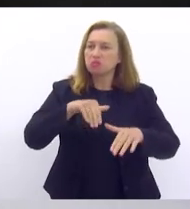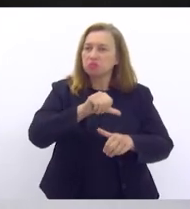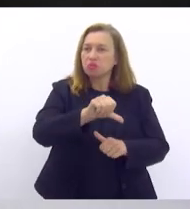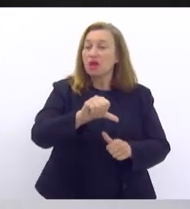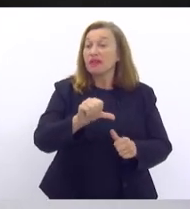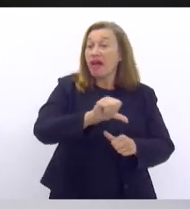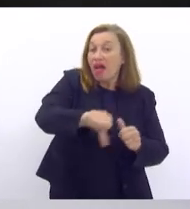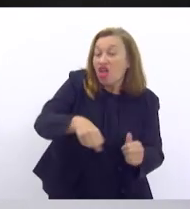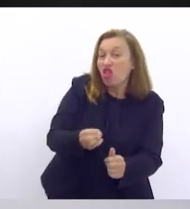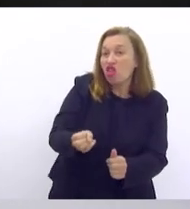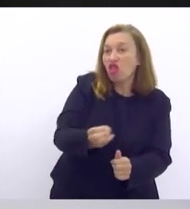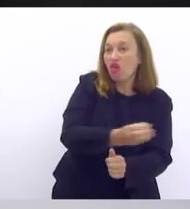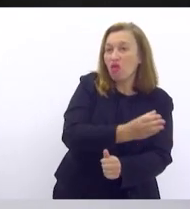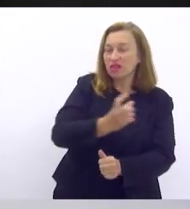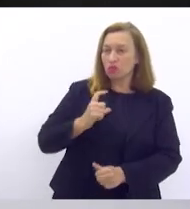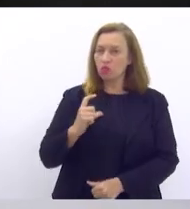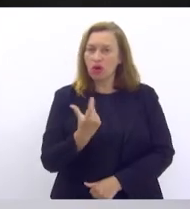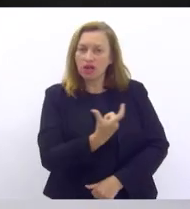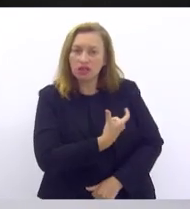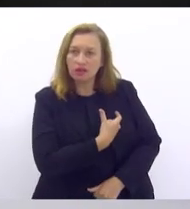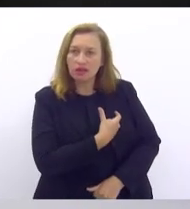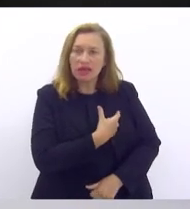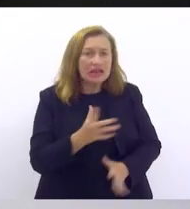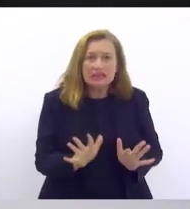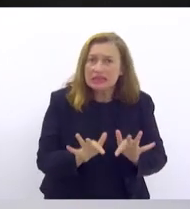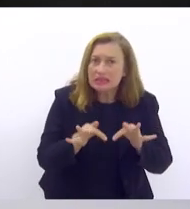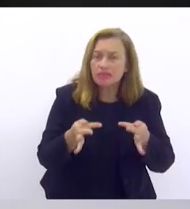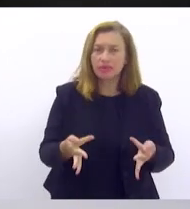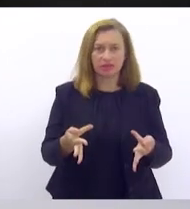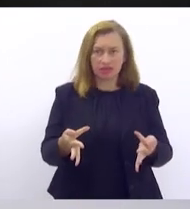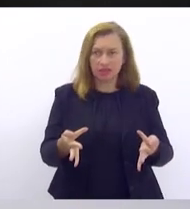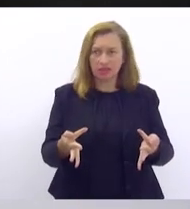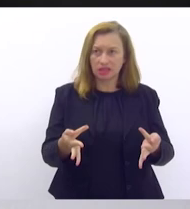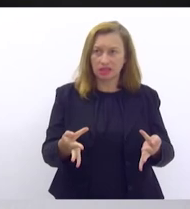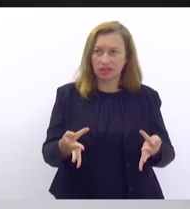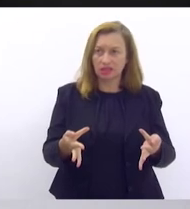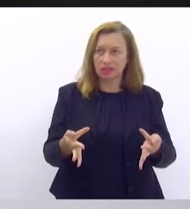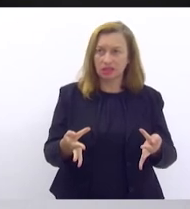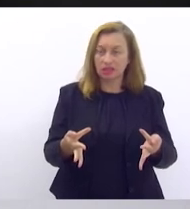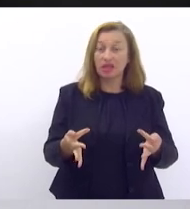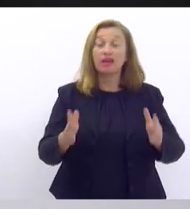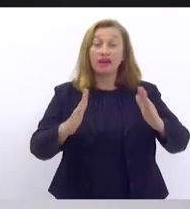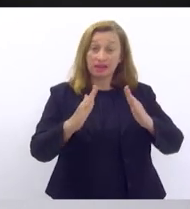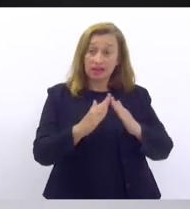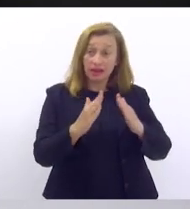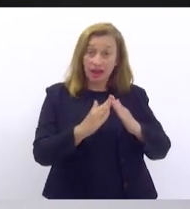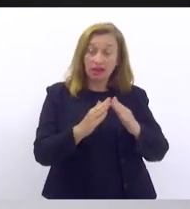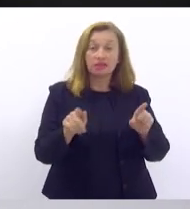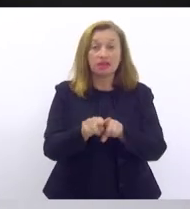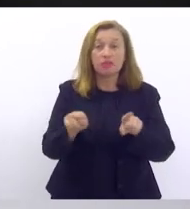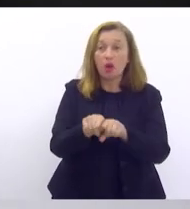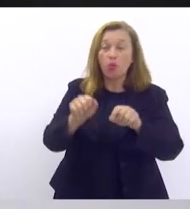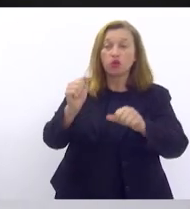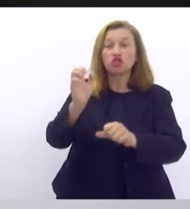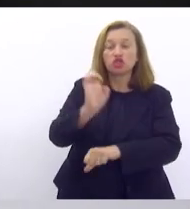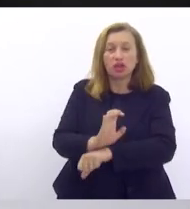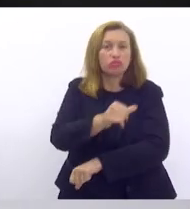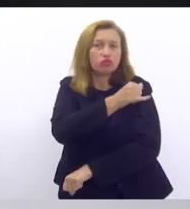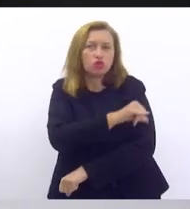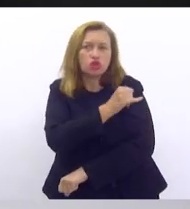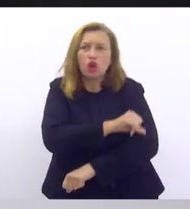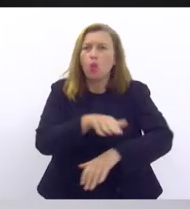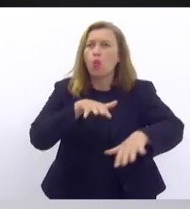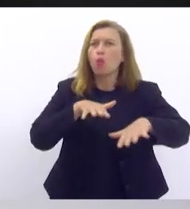simples, porque nós precisamos eternizar nos anais desta casa e para o Estado do Rio de Janeiro um movimento